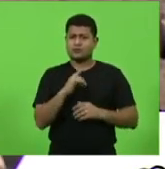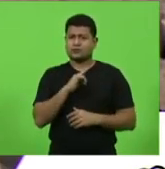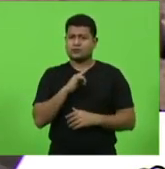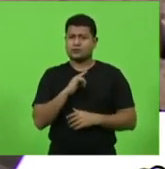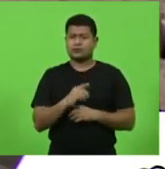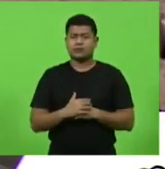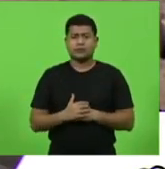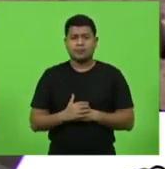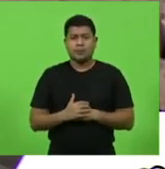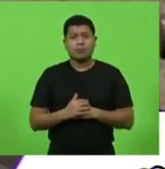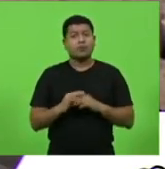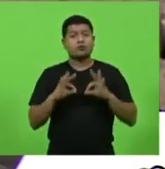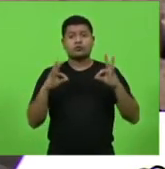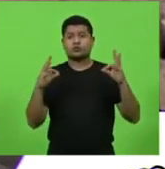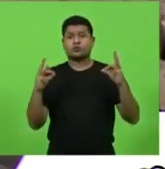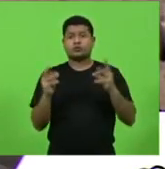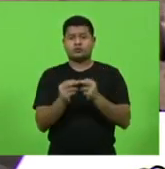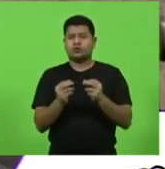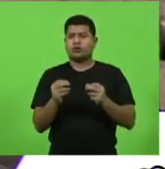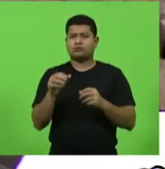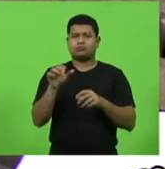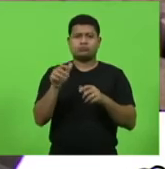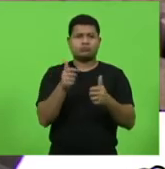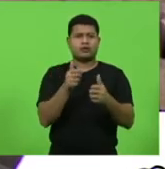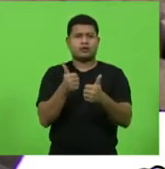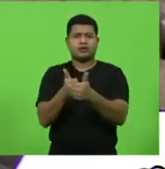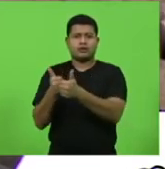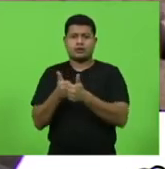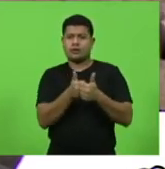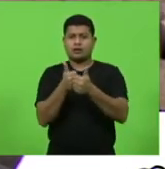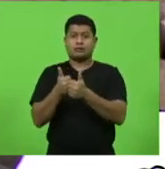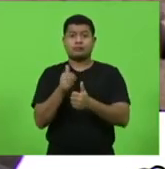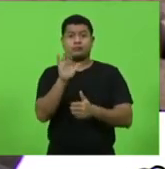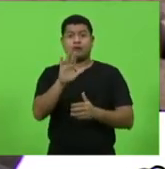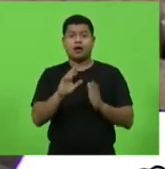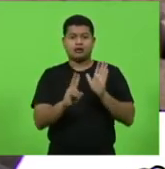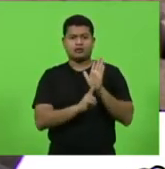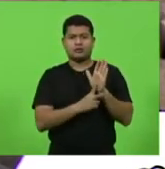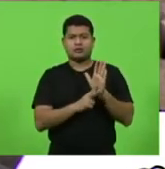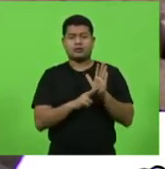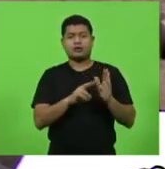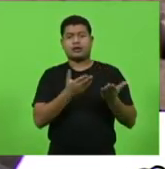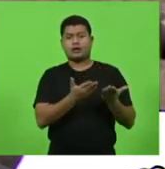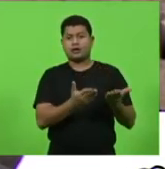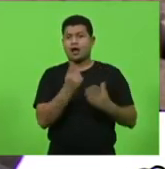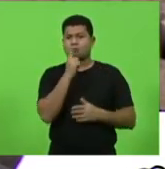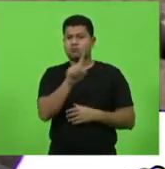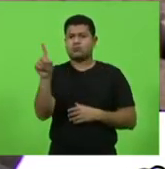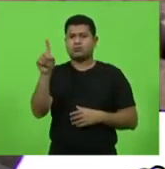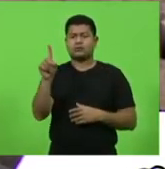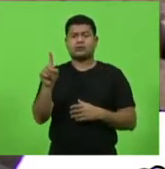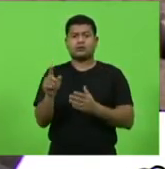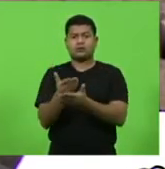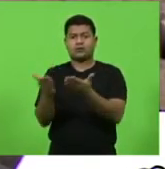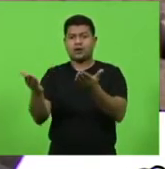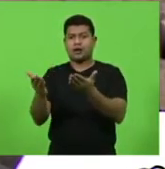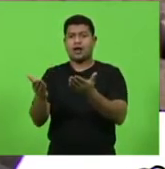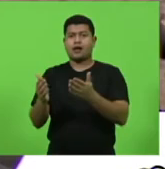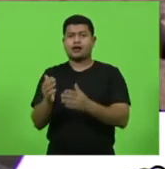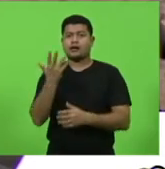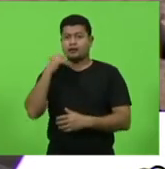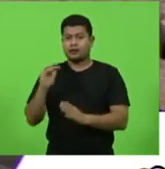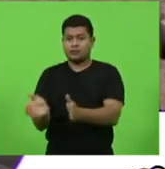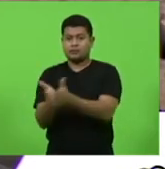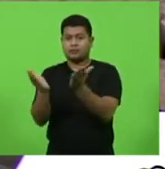Em todo o entorno as aulas retornaram, mas o sindicato de Florianópolis negou as crianças pobres de Florianópolis o